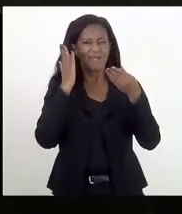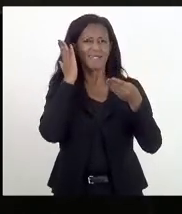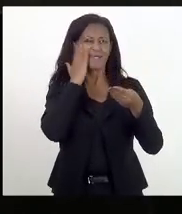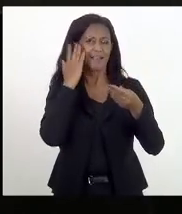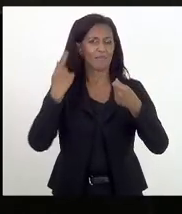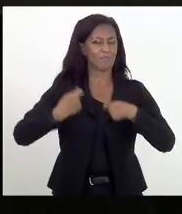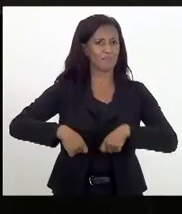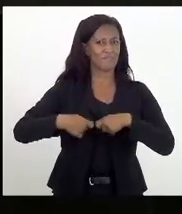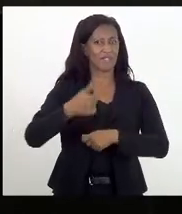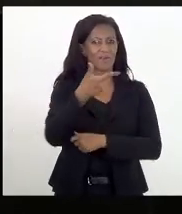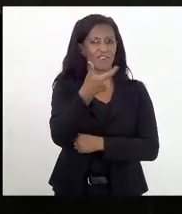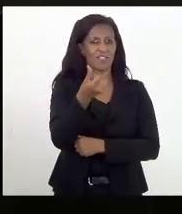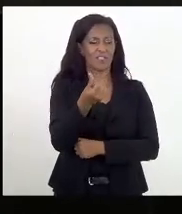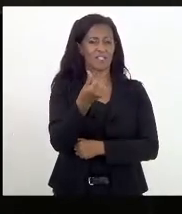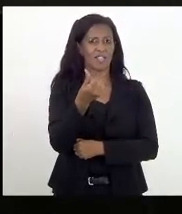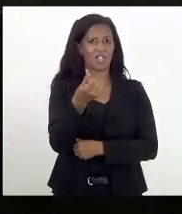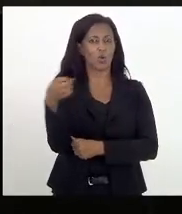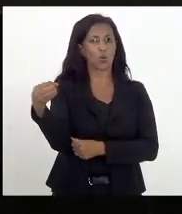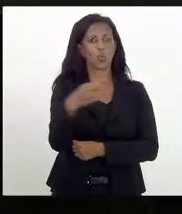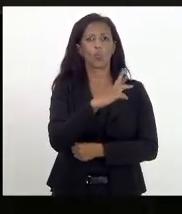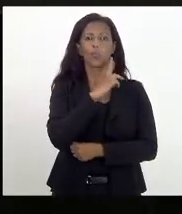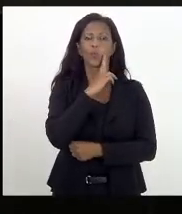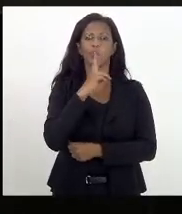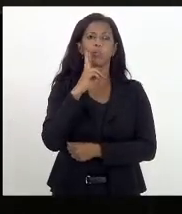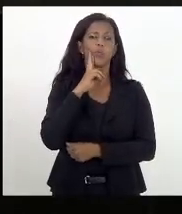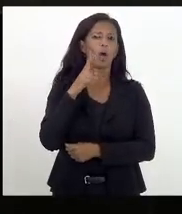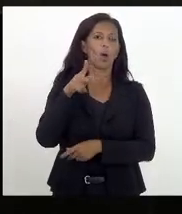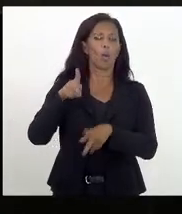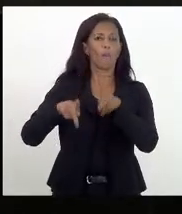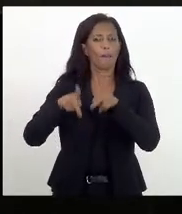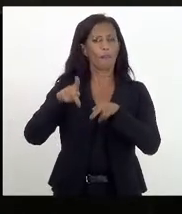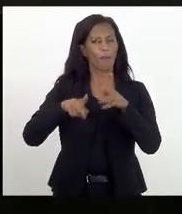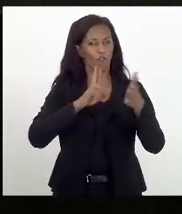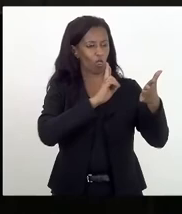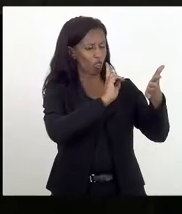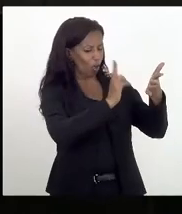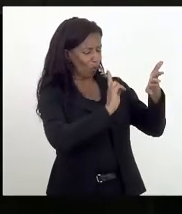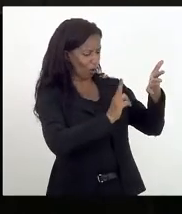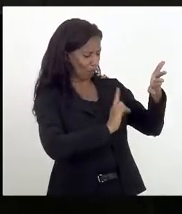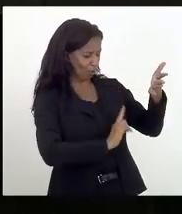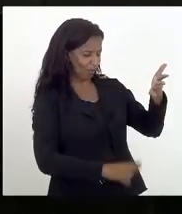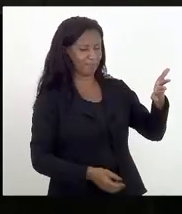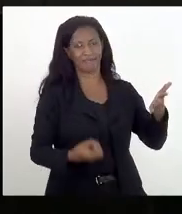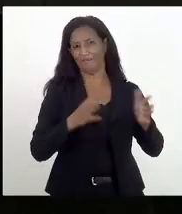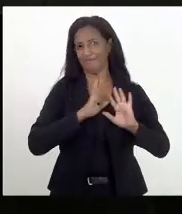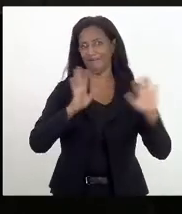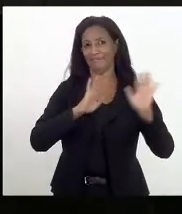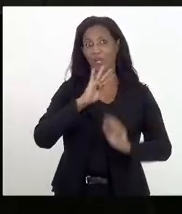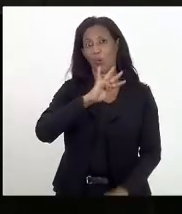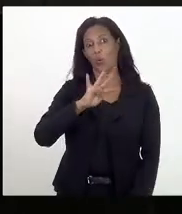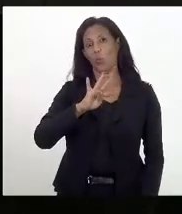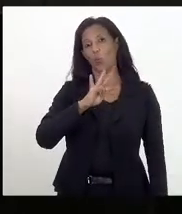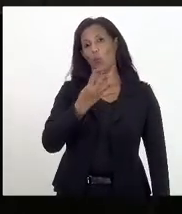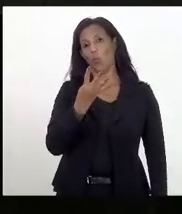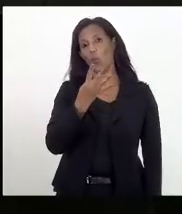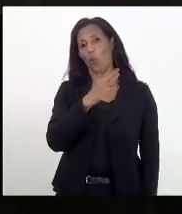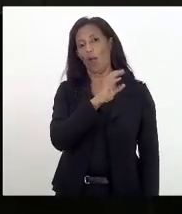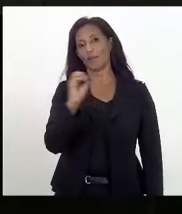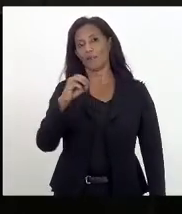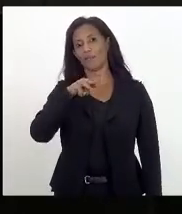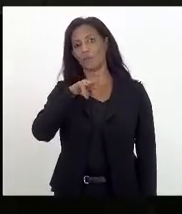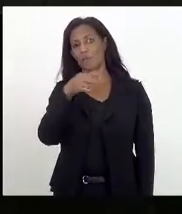26 novos restaurantes do Povo eu ia Alencar todos aqui não vou fazer um investimento de quase 400 milhões de